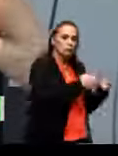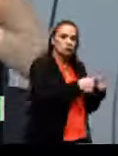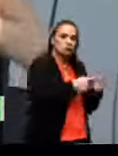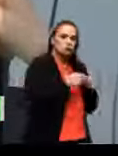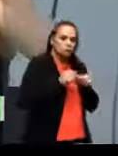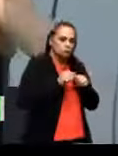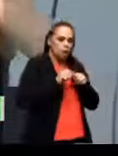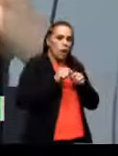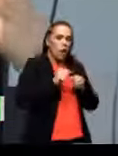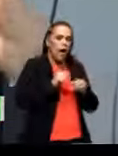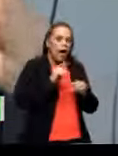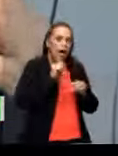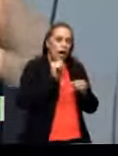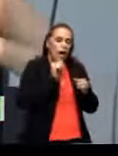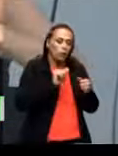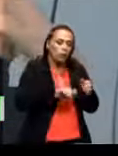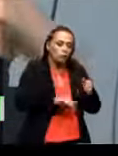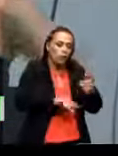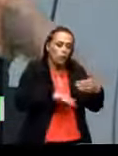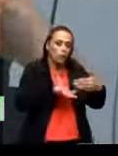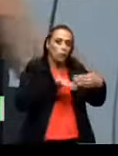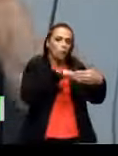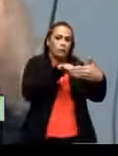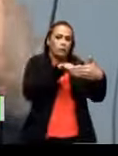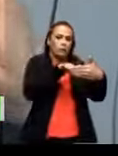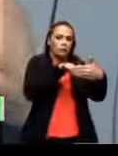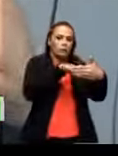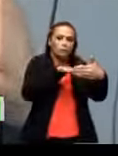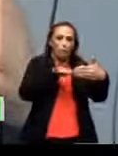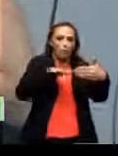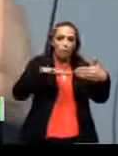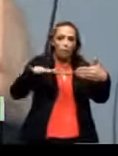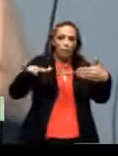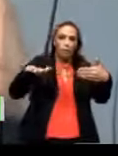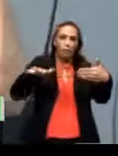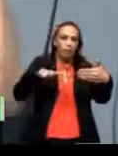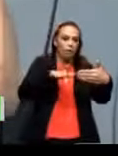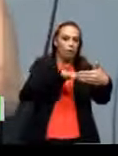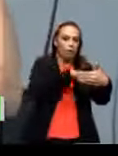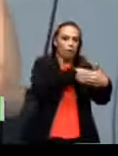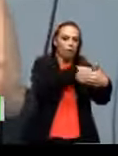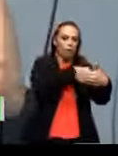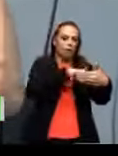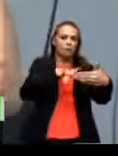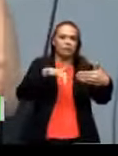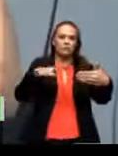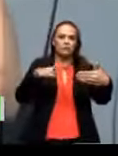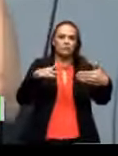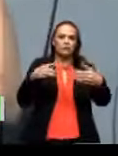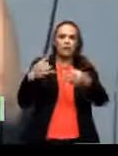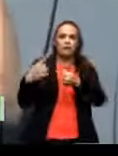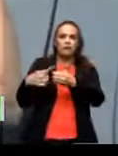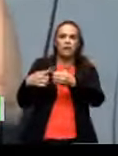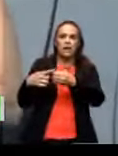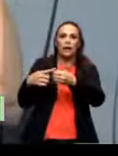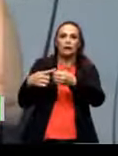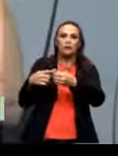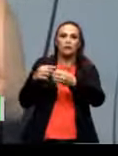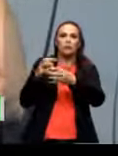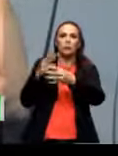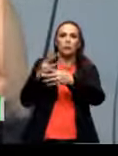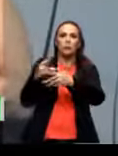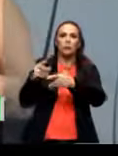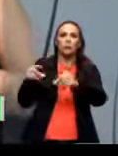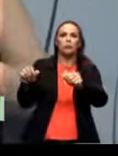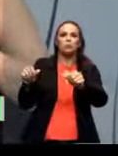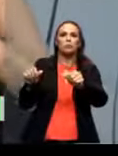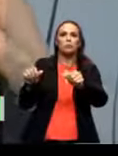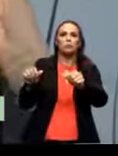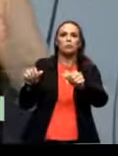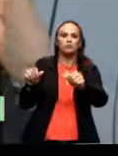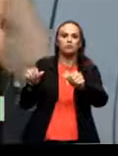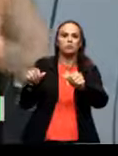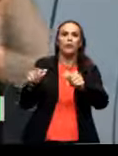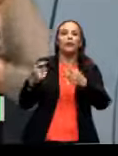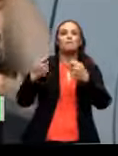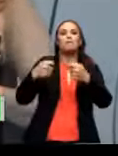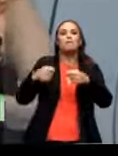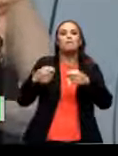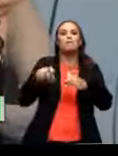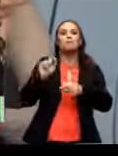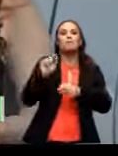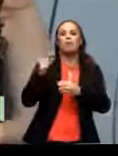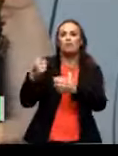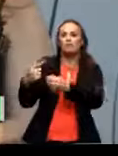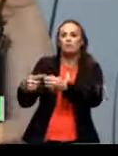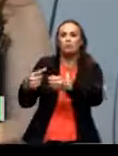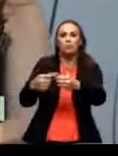vão cobrir cidades vão se esconder, vão sumir. Então, você tem que deslocar pessoas, tirar as famílias